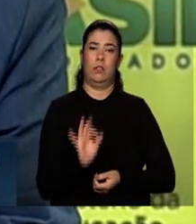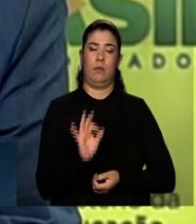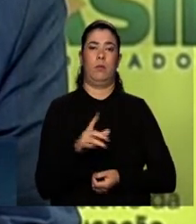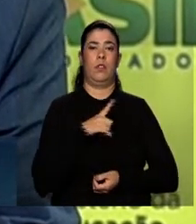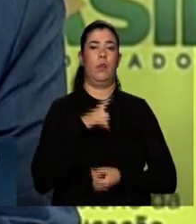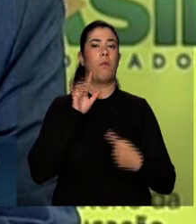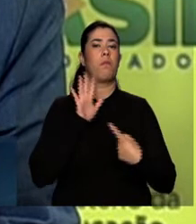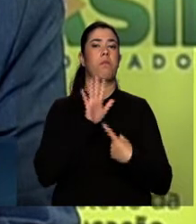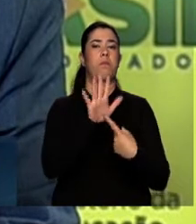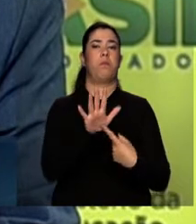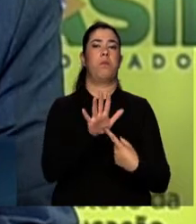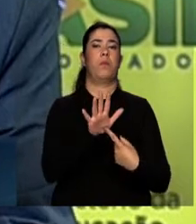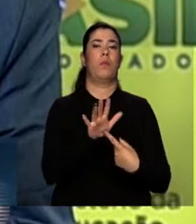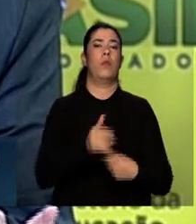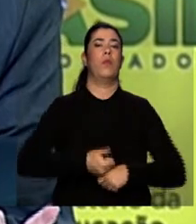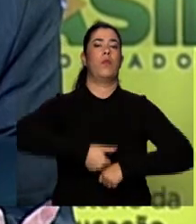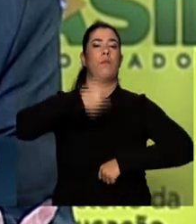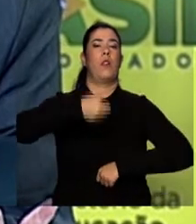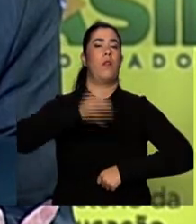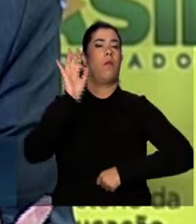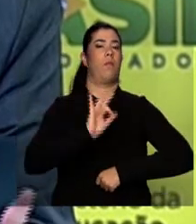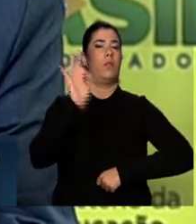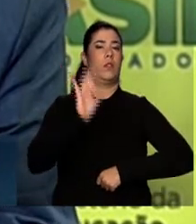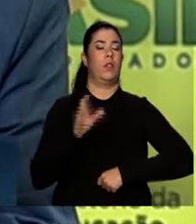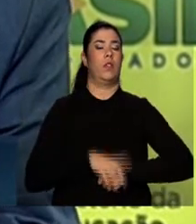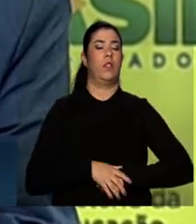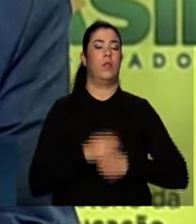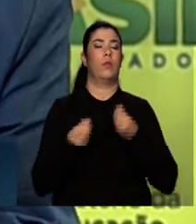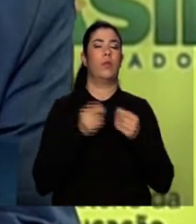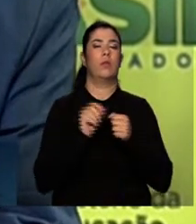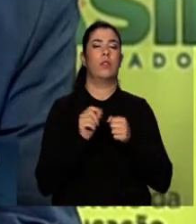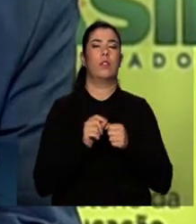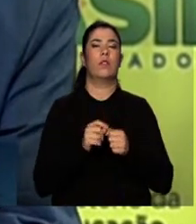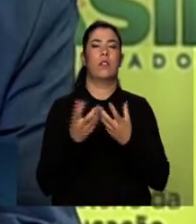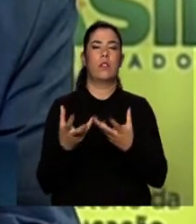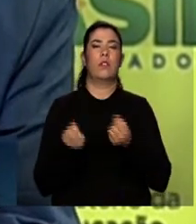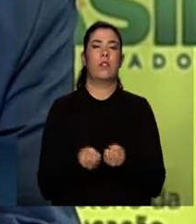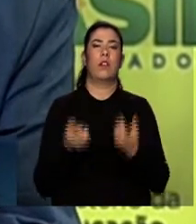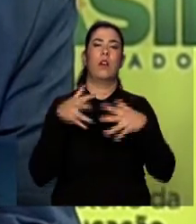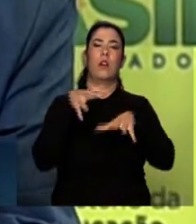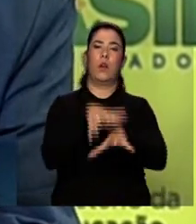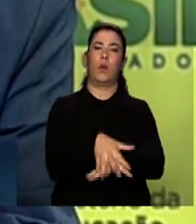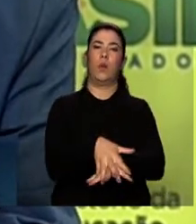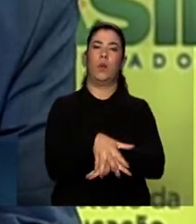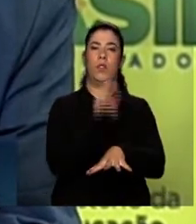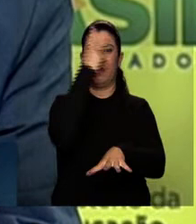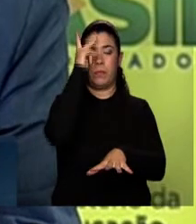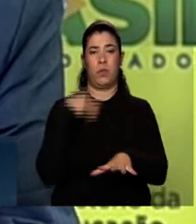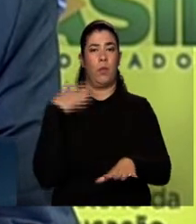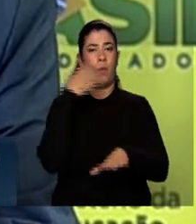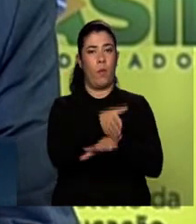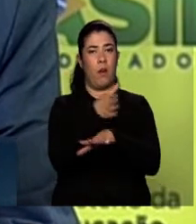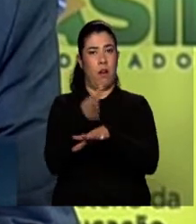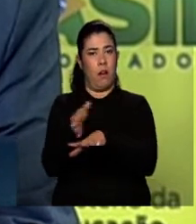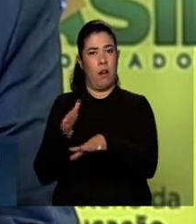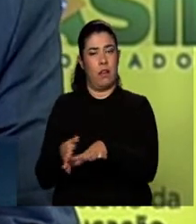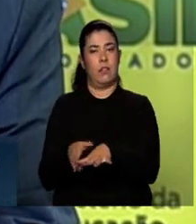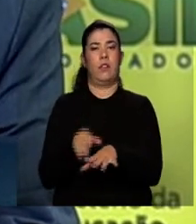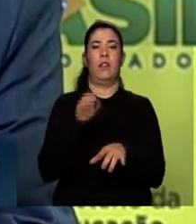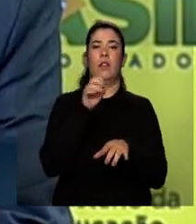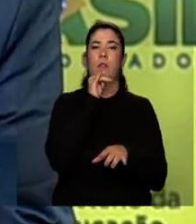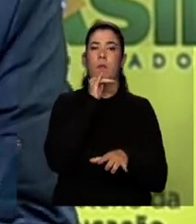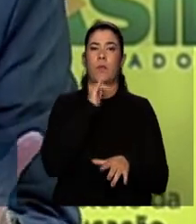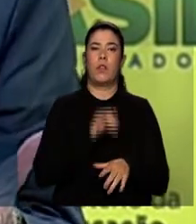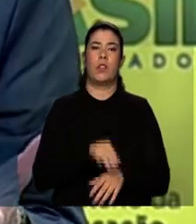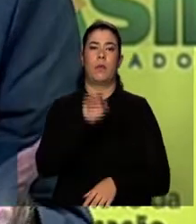o melhor indicador de qualidade do Brasil no momento que nós vivíamos, é você fazer, permitir a inclusão, dar oportunidades, permitir o acesso via o Enem,